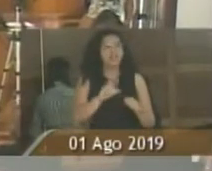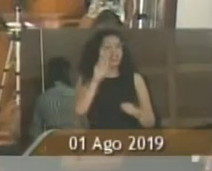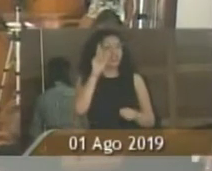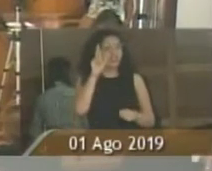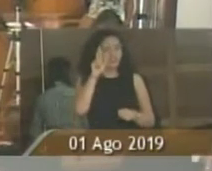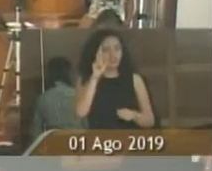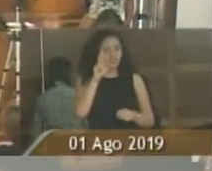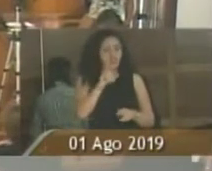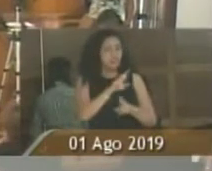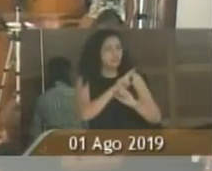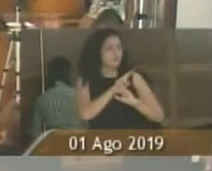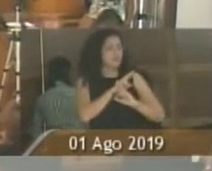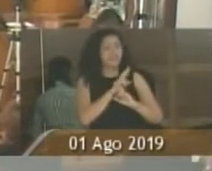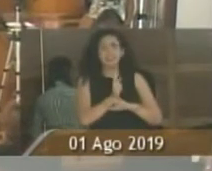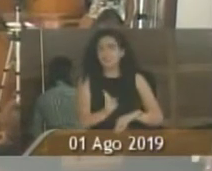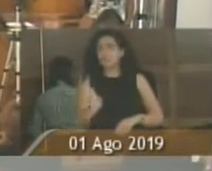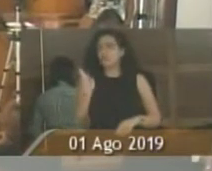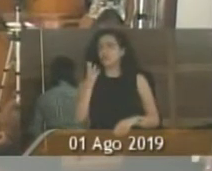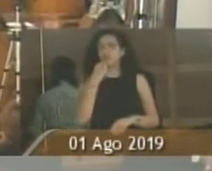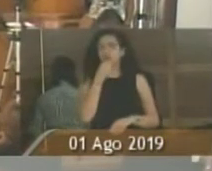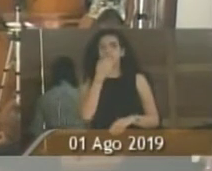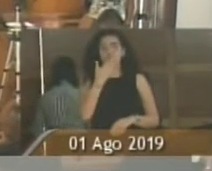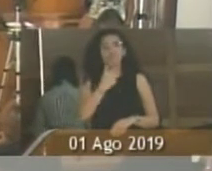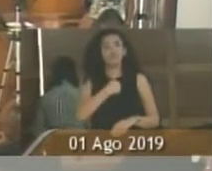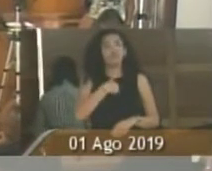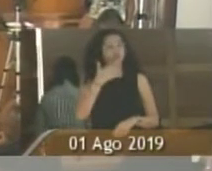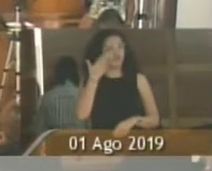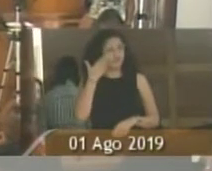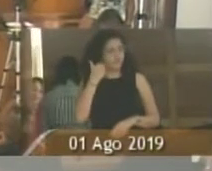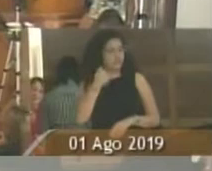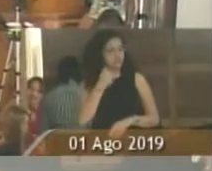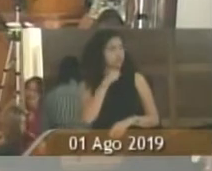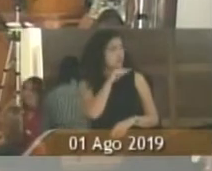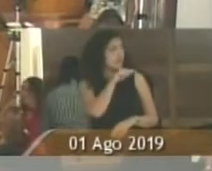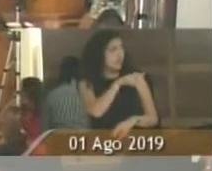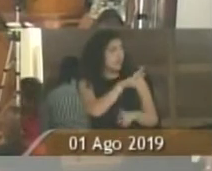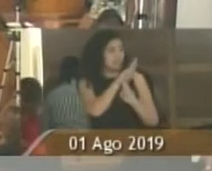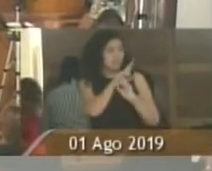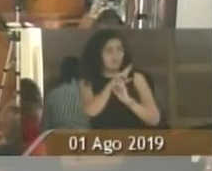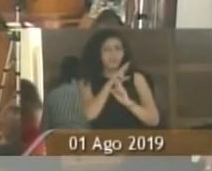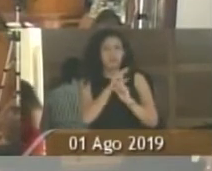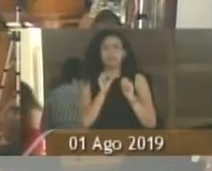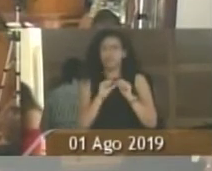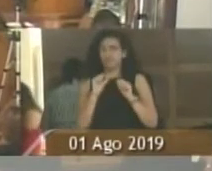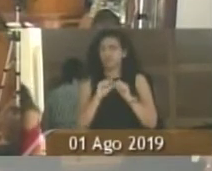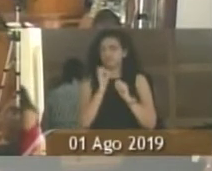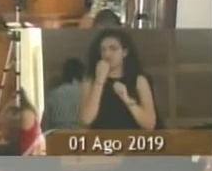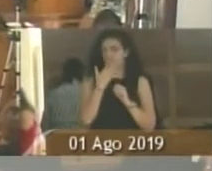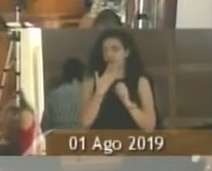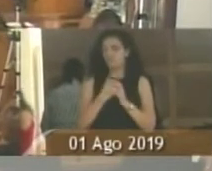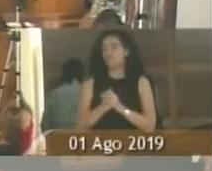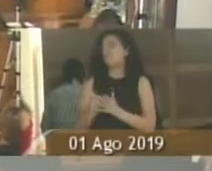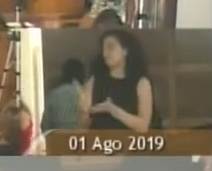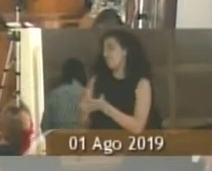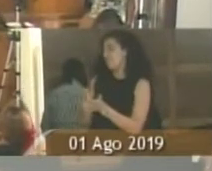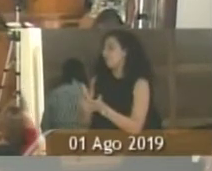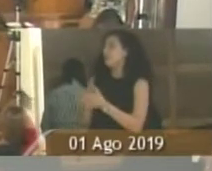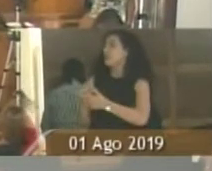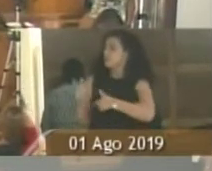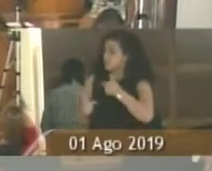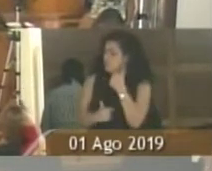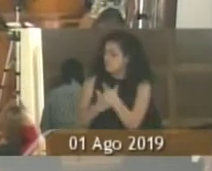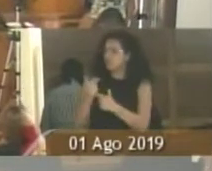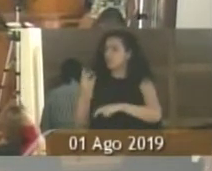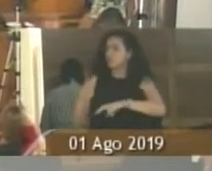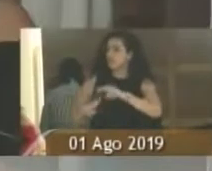Obrigada. As quadrilhas são maravilhosas, mas eu sei que a mãozinha dele dá um quê a mais. Obrigada, Tite. Realmente, o Enio é um lutador da quadrilha,